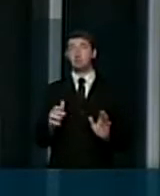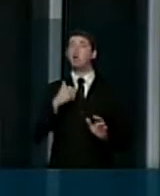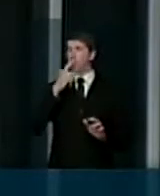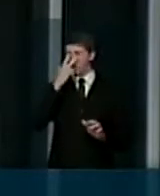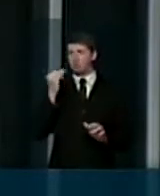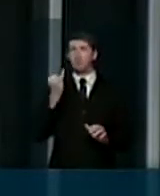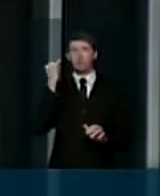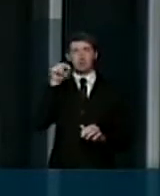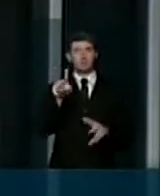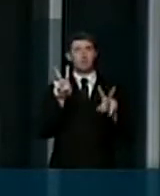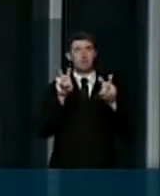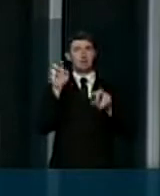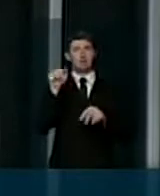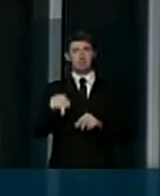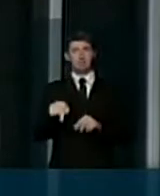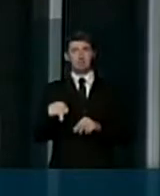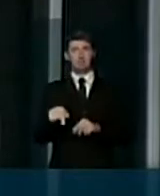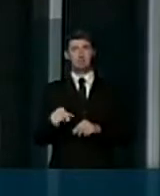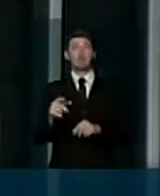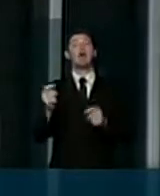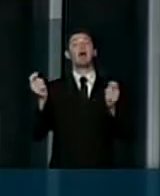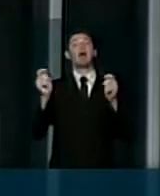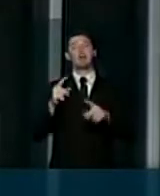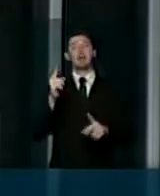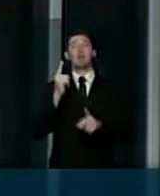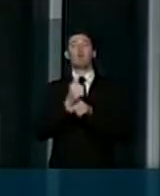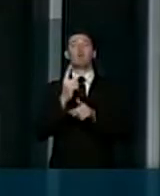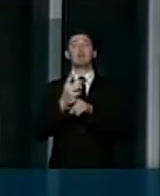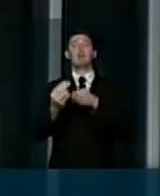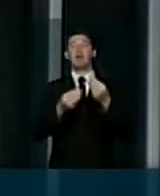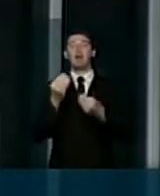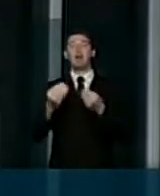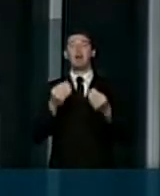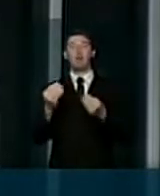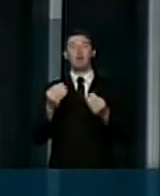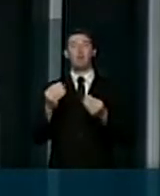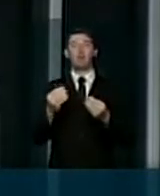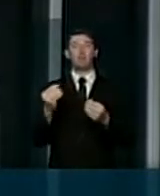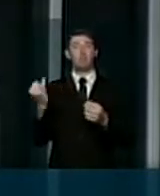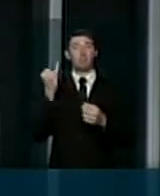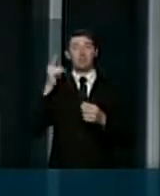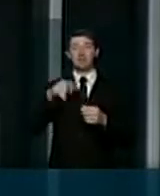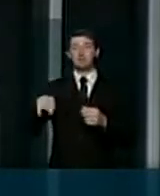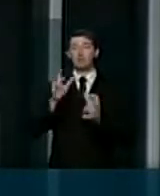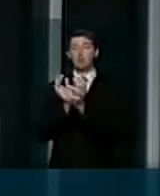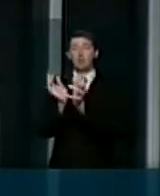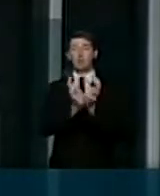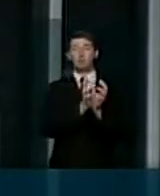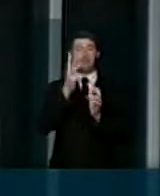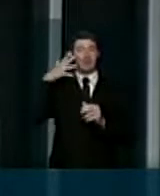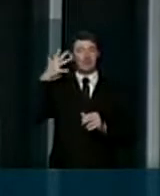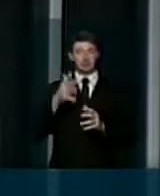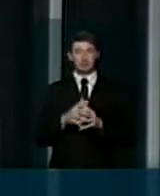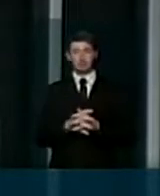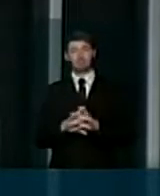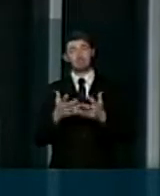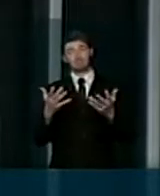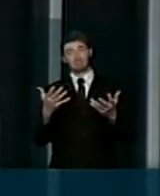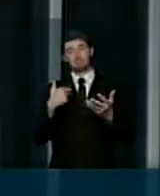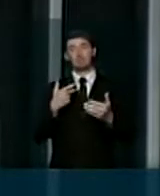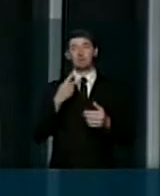tema consiga encontrar guarida na maioria das bancadas e possa ser aprovado. Então eu faço